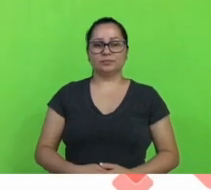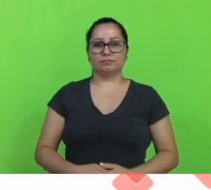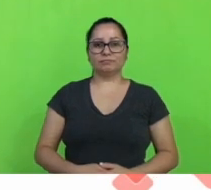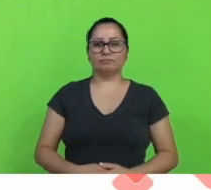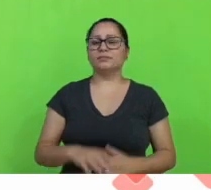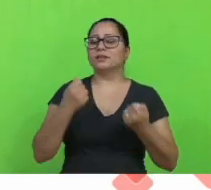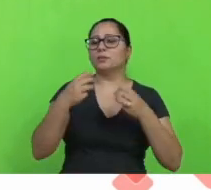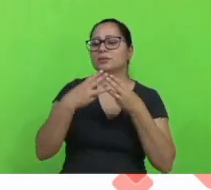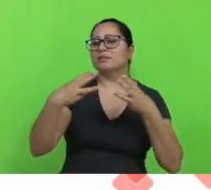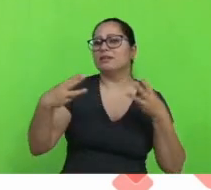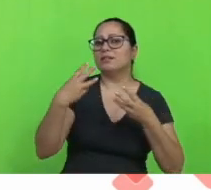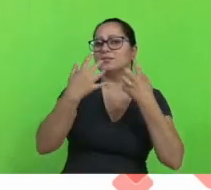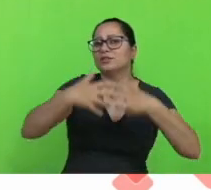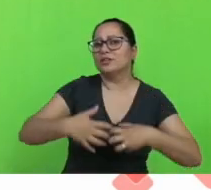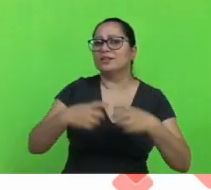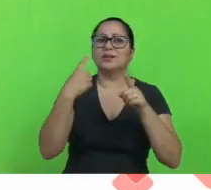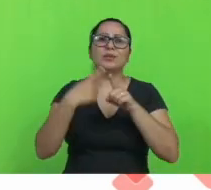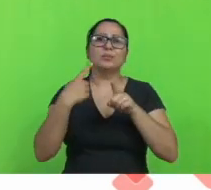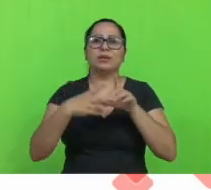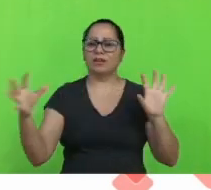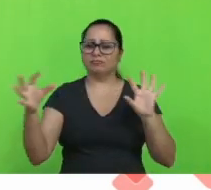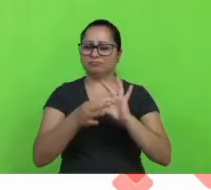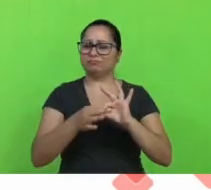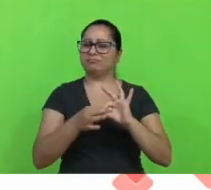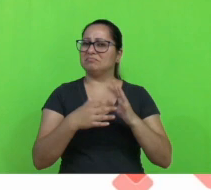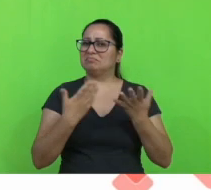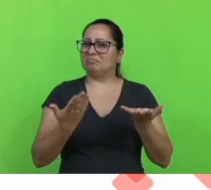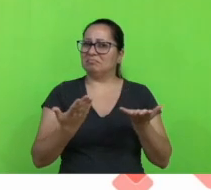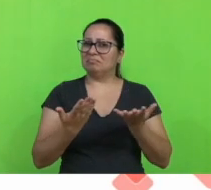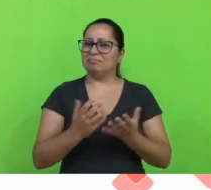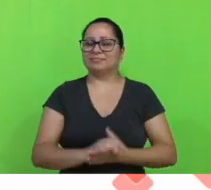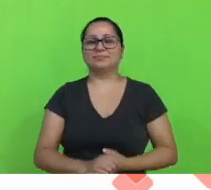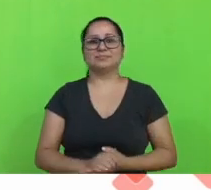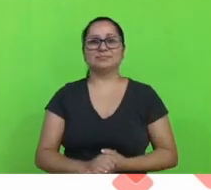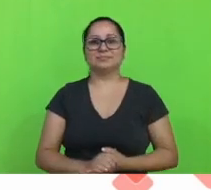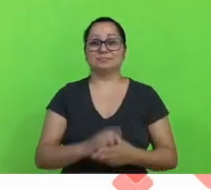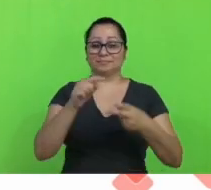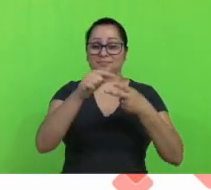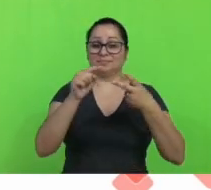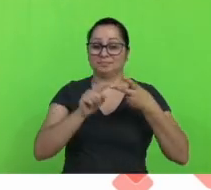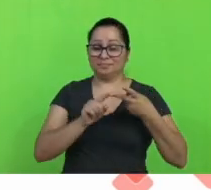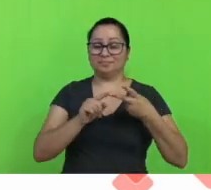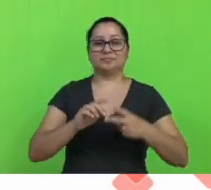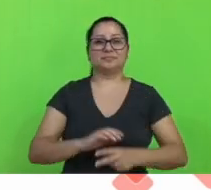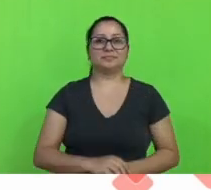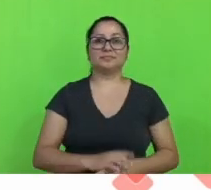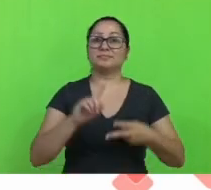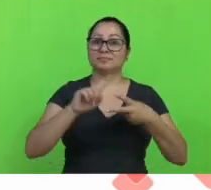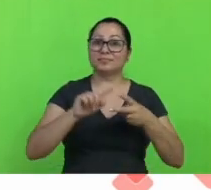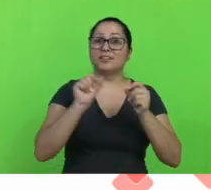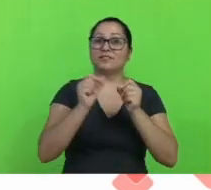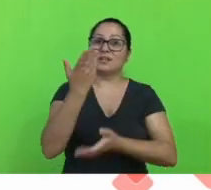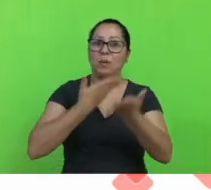Se eles não necessitam da rede para funcionar, então por que conectamos eles em rede? Basicamente para duas coisas. Para realizar